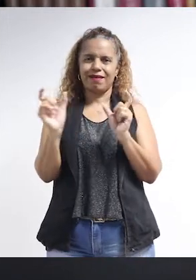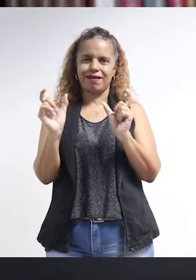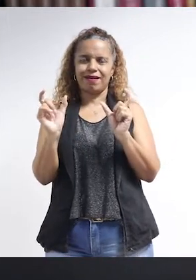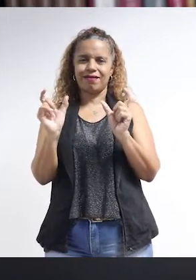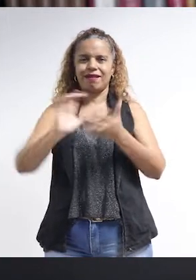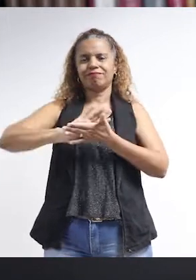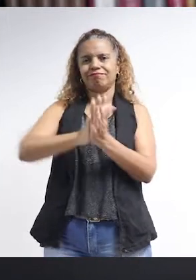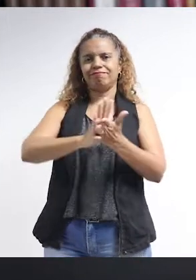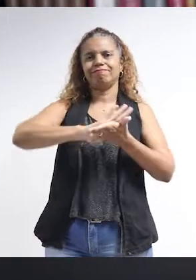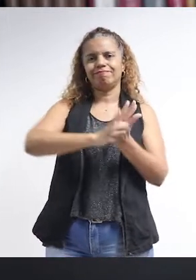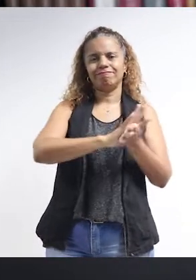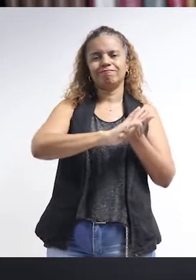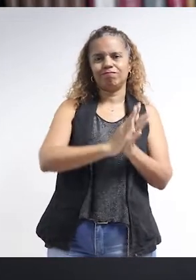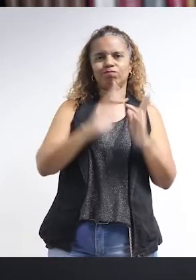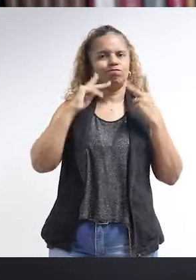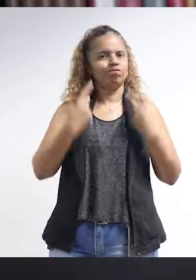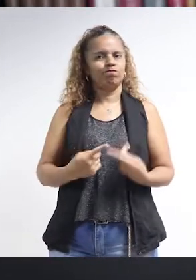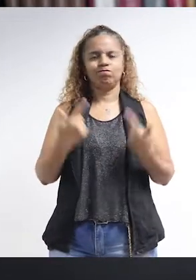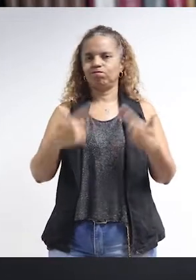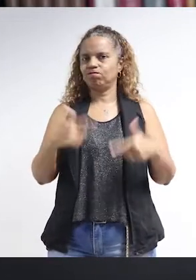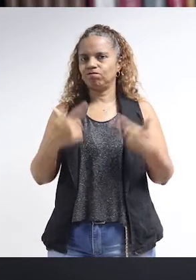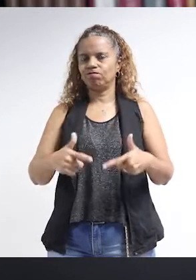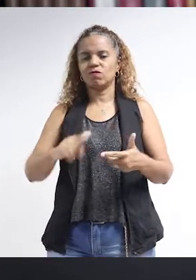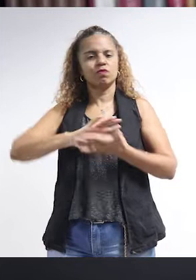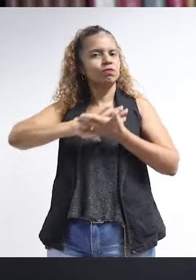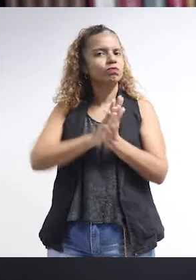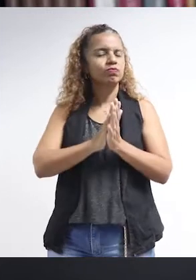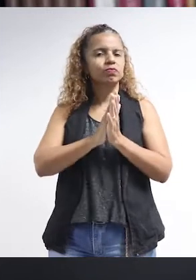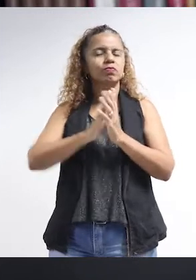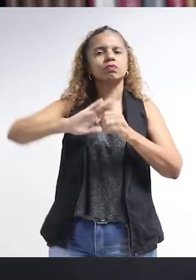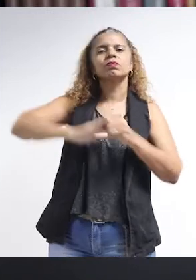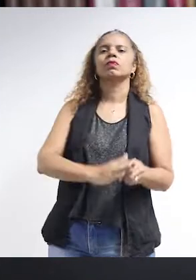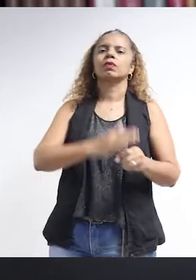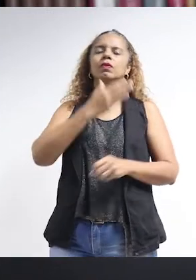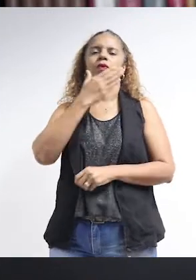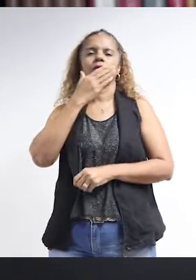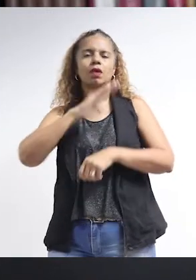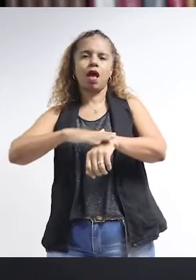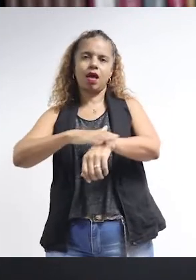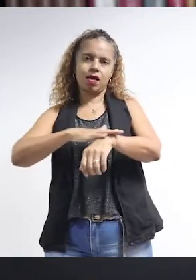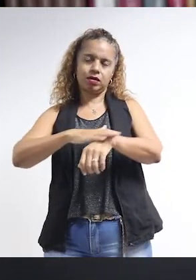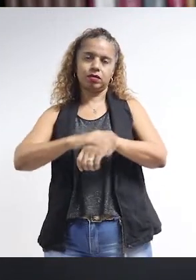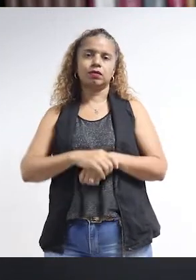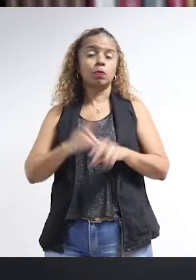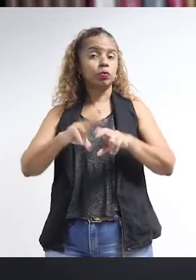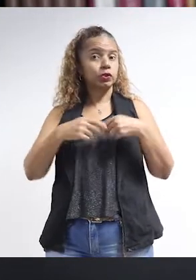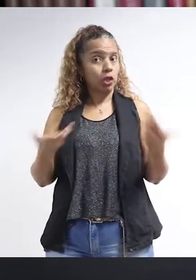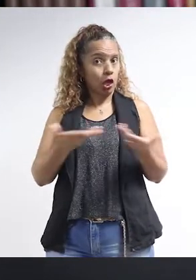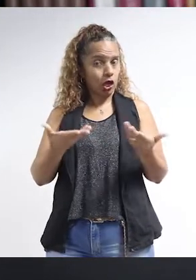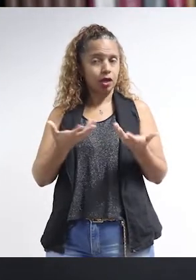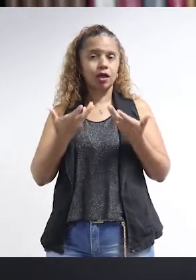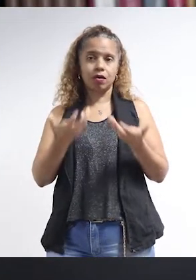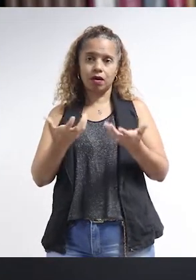os desumanizam, que geralmente nos subalternizam, nos inferiorizam. Então, nesse momento, eu quero aqui